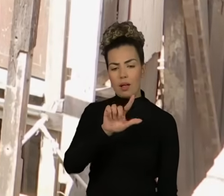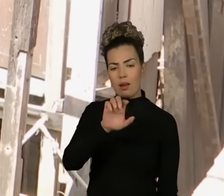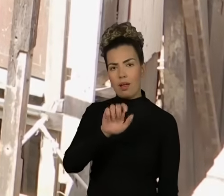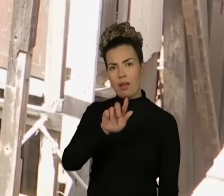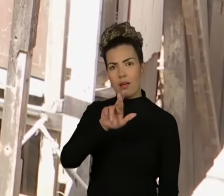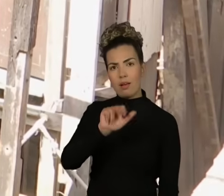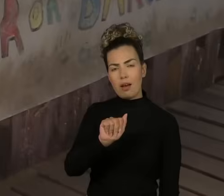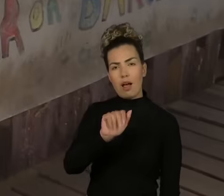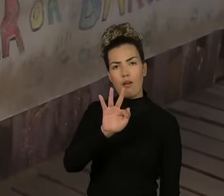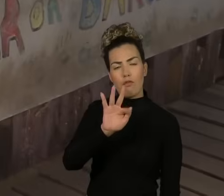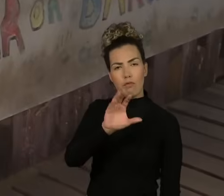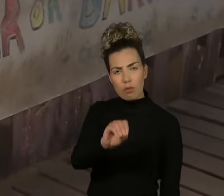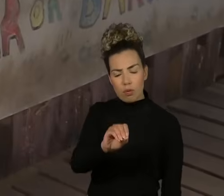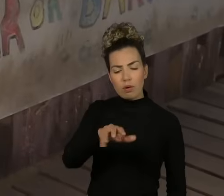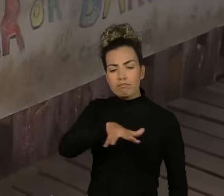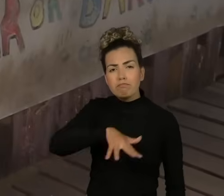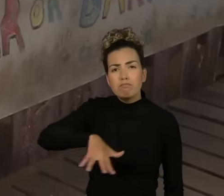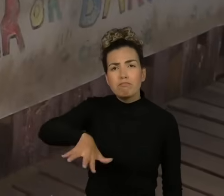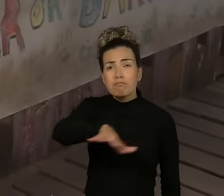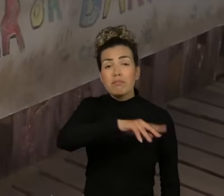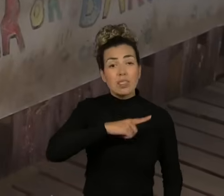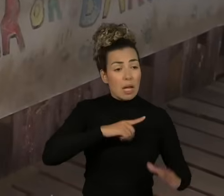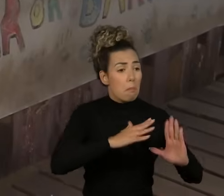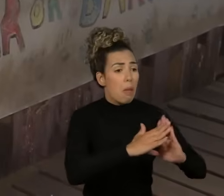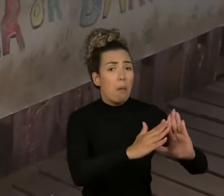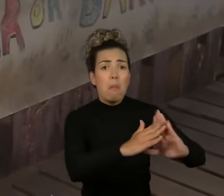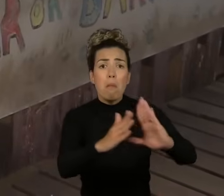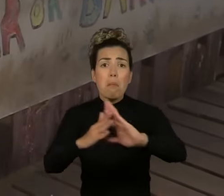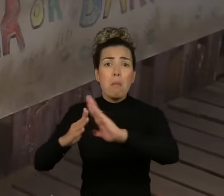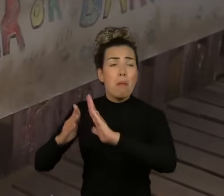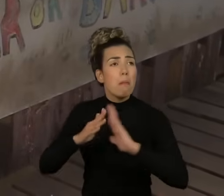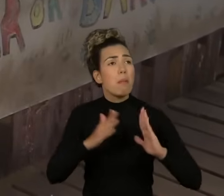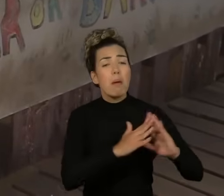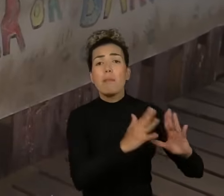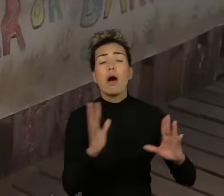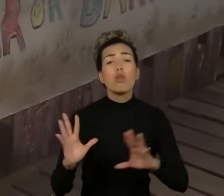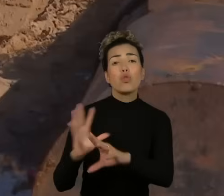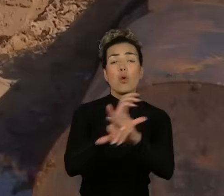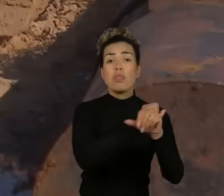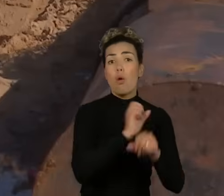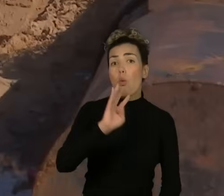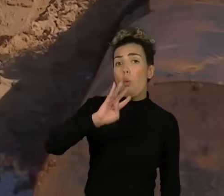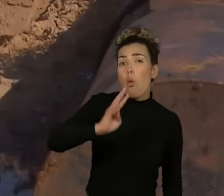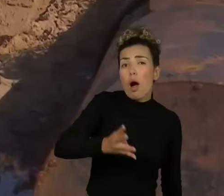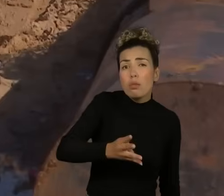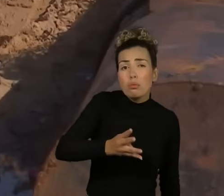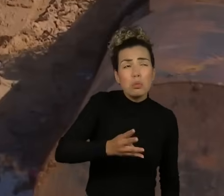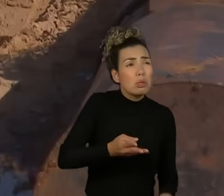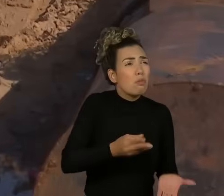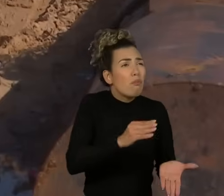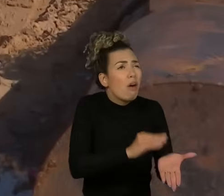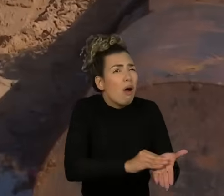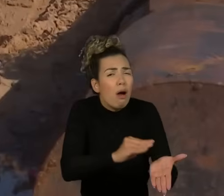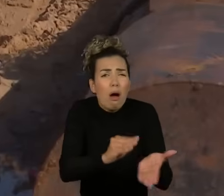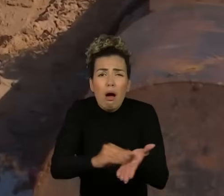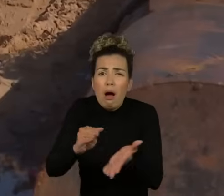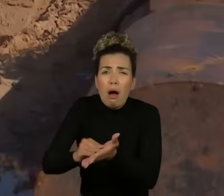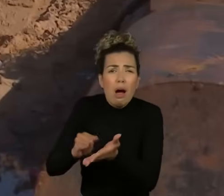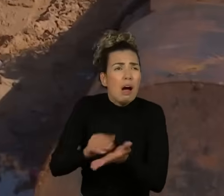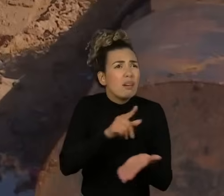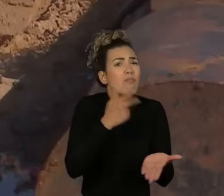da Vila da Barca, lar de 4.000 famílias em situação de vulnerabilidade, rejeitos das obras têm